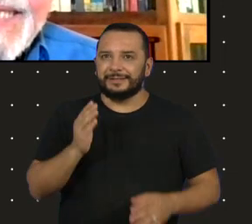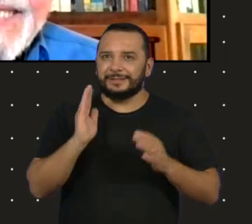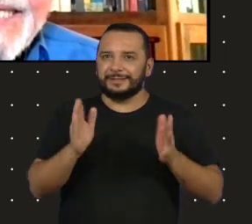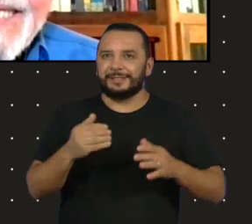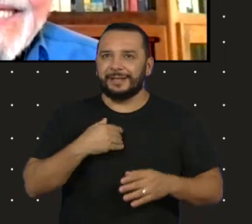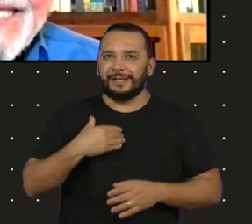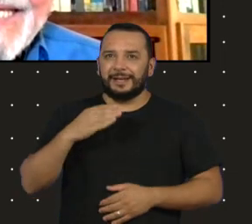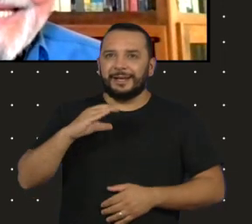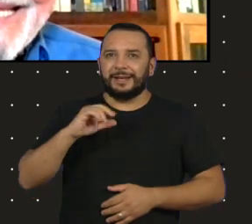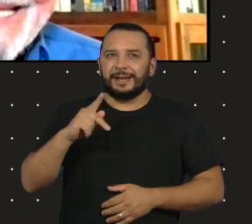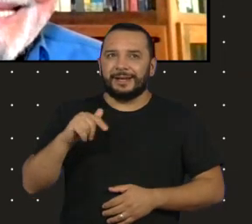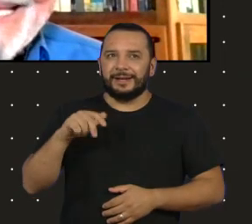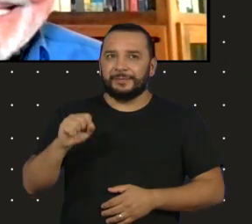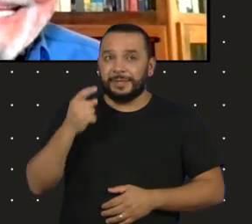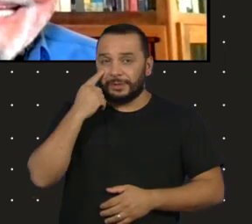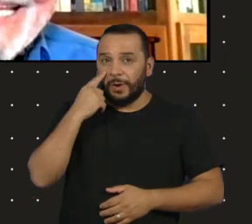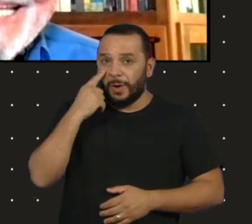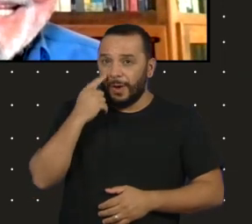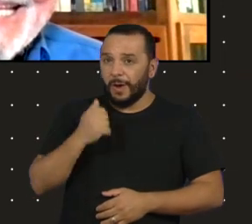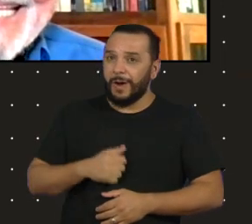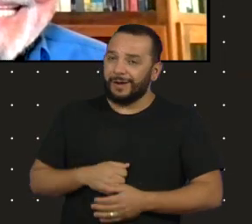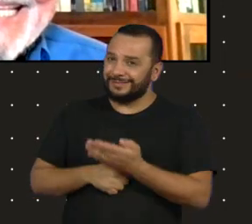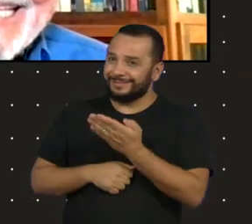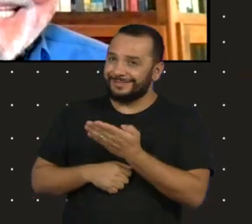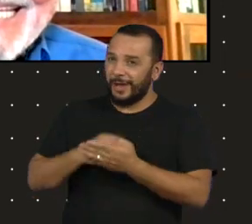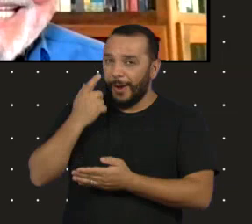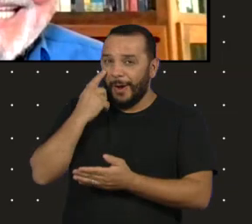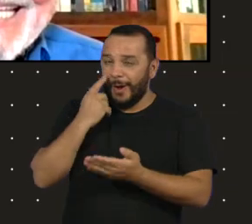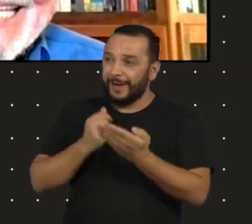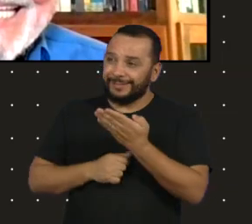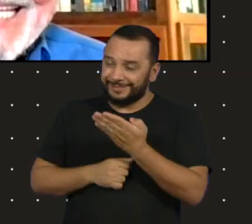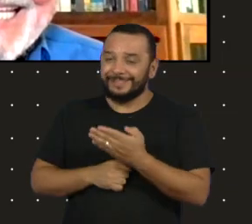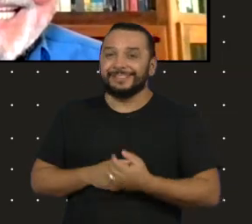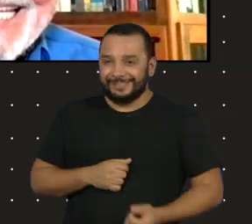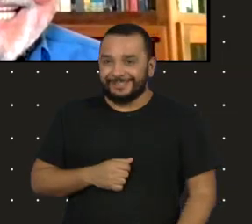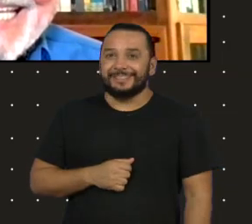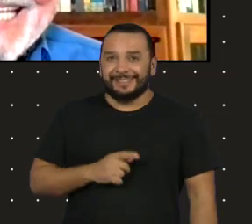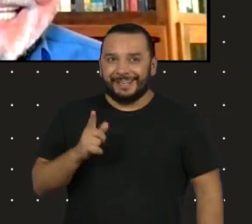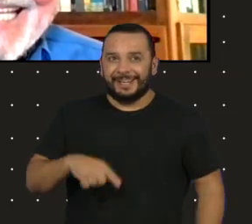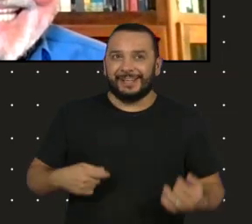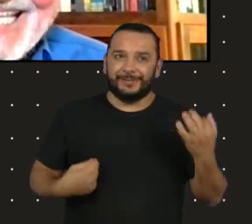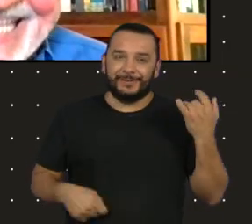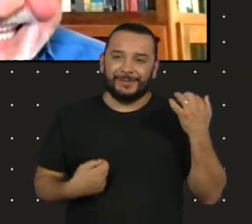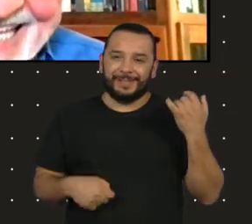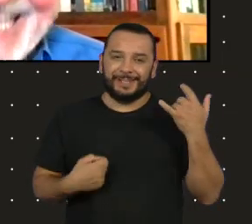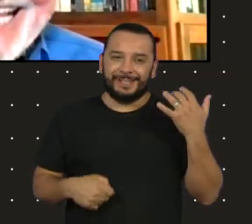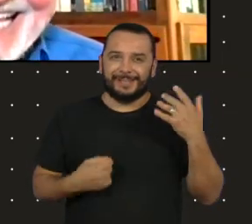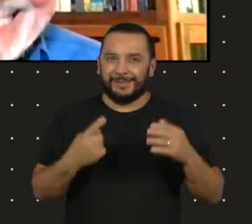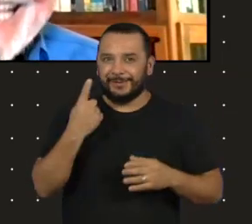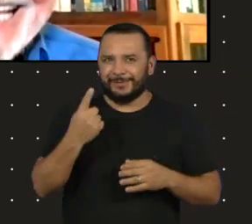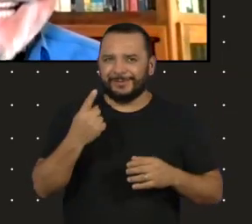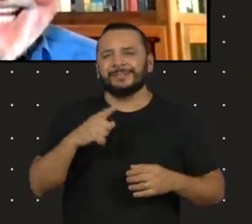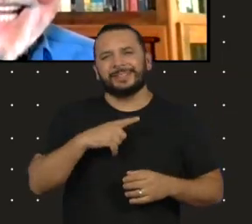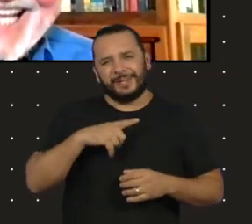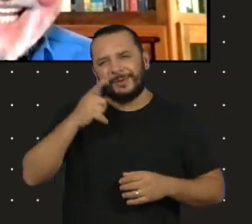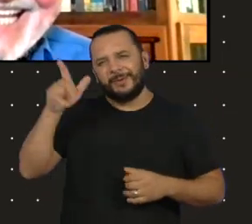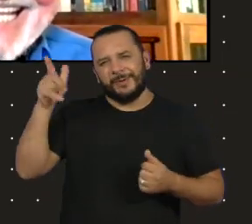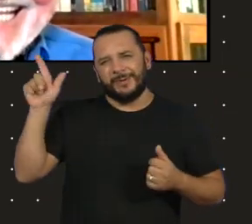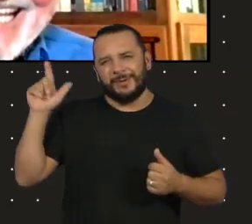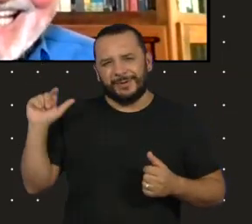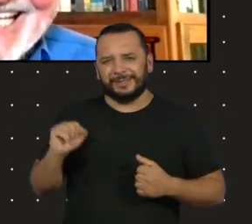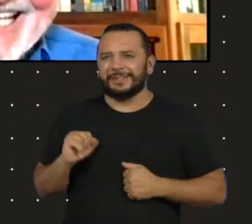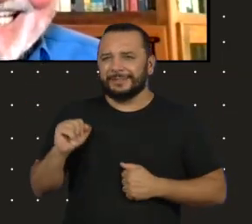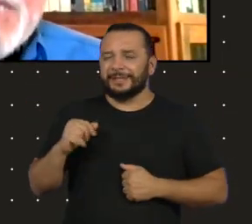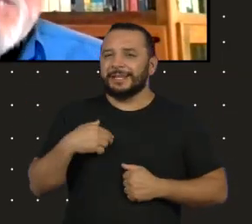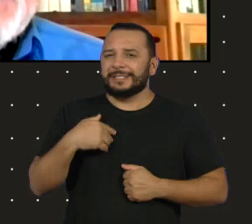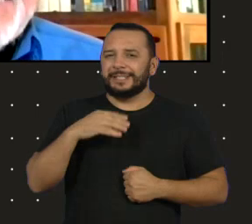Ele fez muitas capas para mim maravilhosas. Olha aqui, ó. Olha aqui, ó, tá vendo aí? Esse é o violeiro, né? Um deles, né? Porque ele fez